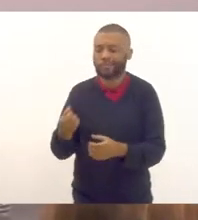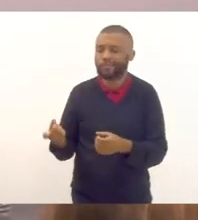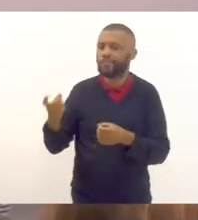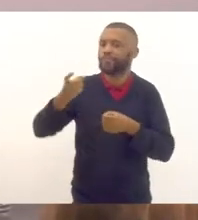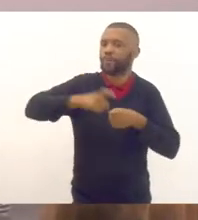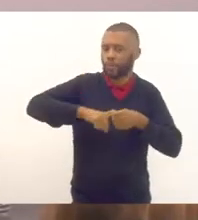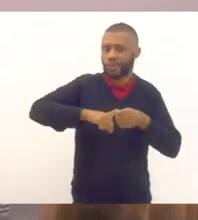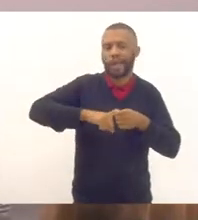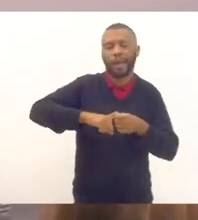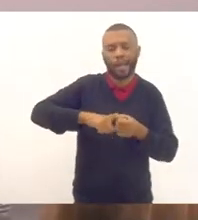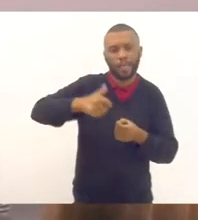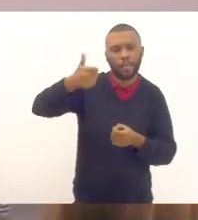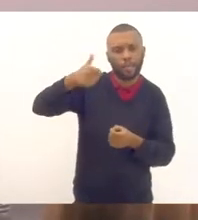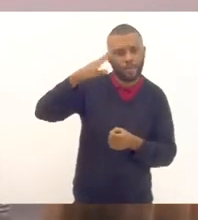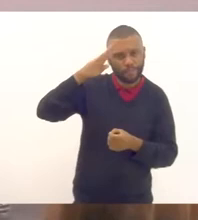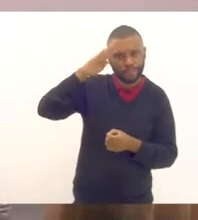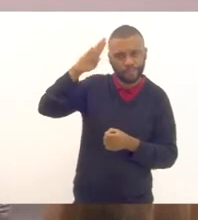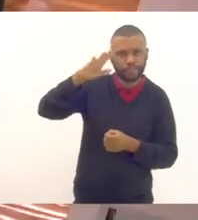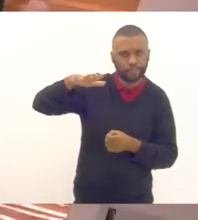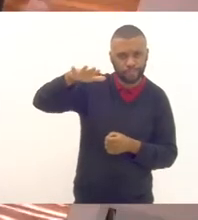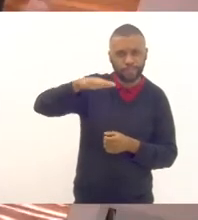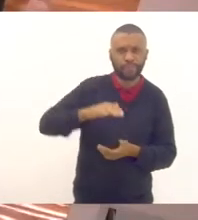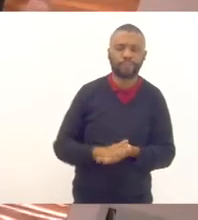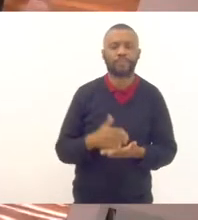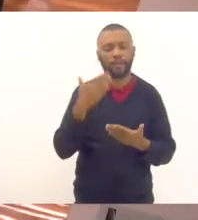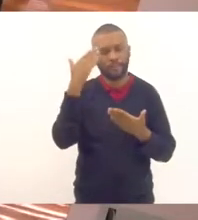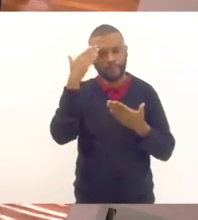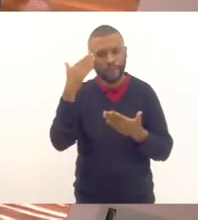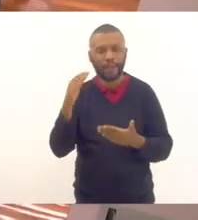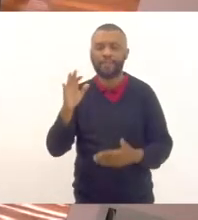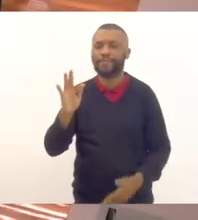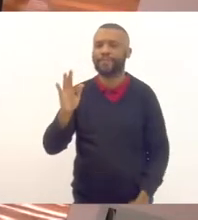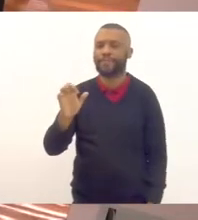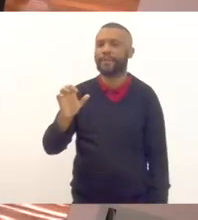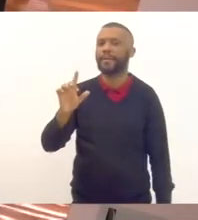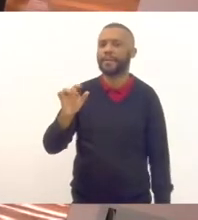perdido. Obrigado. Obrigado, obrigado, doutor Felipe. Obrigado.